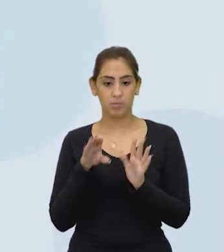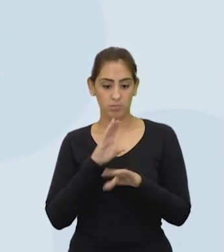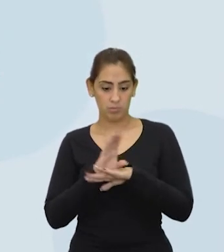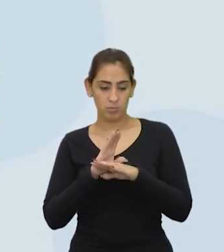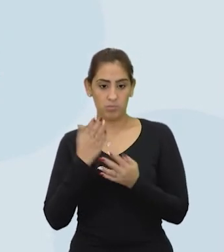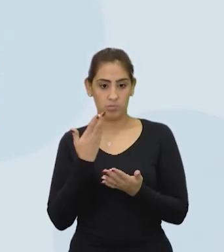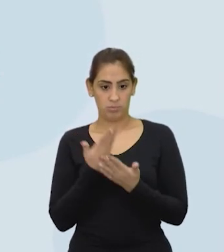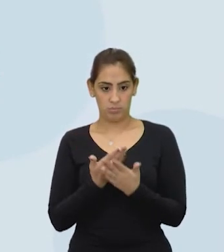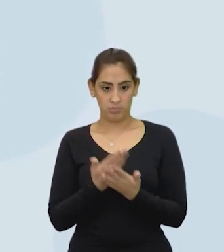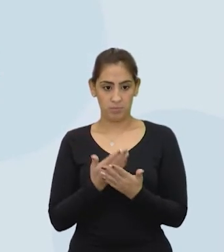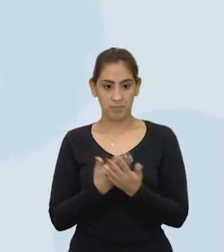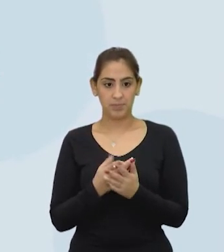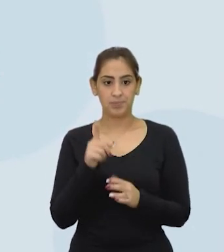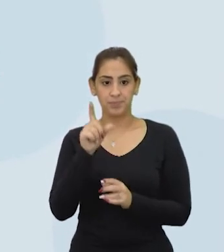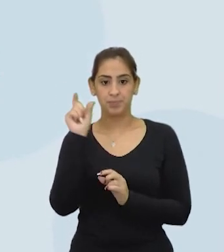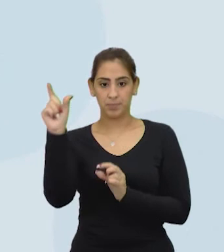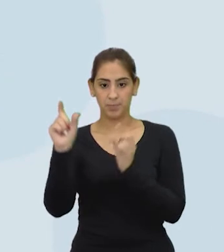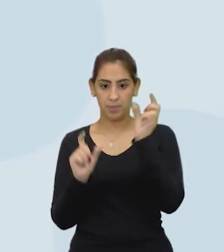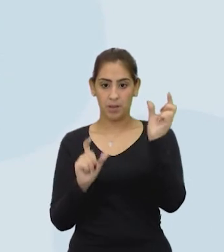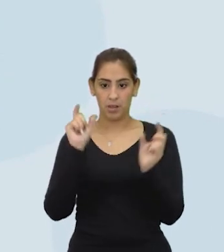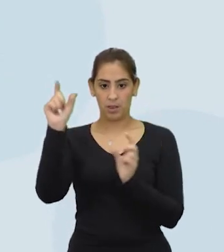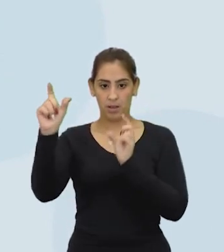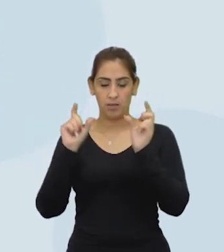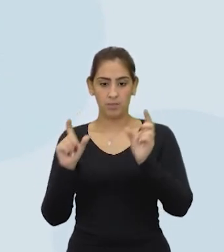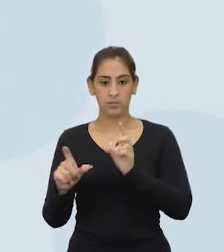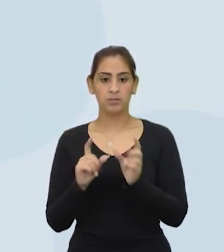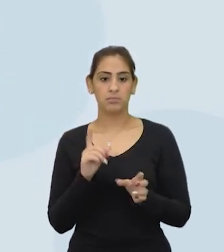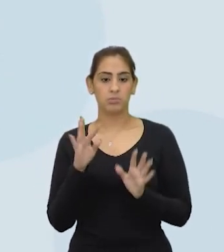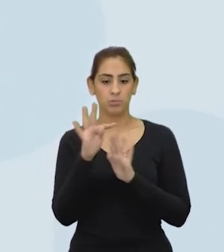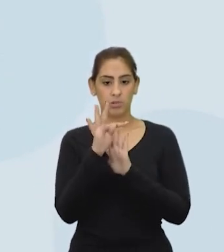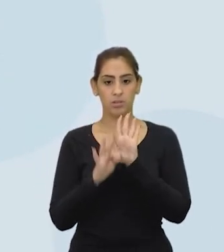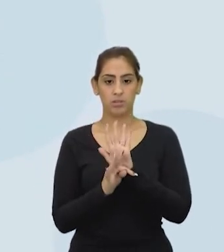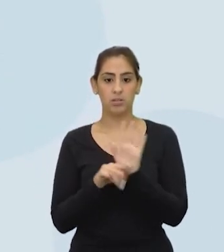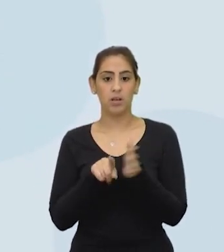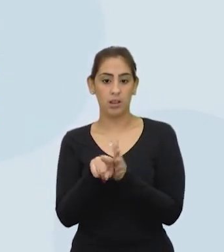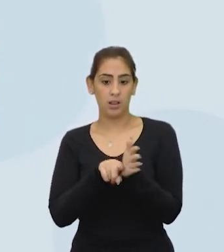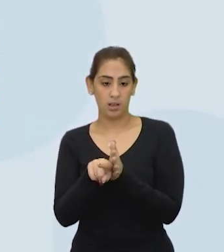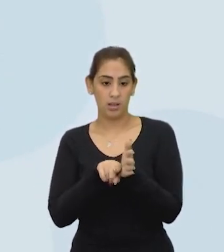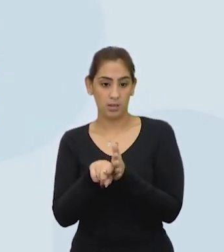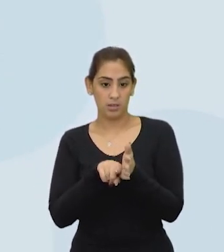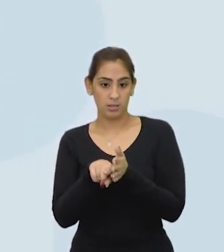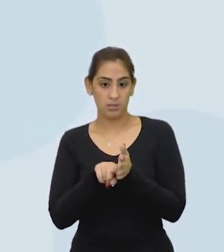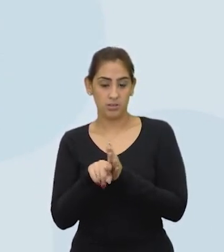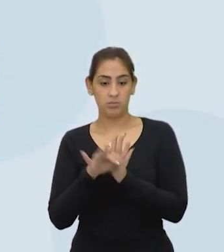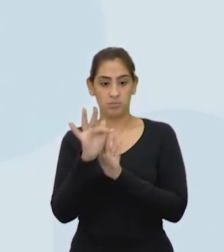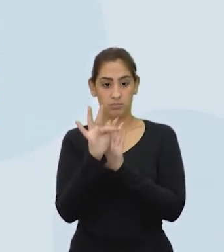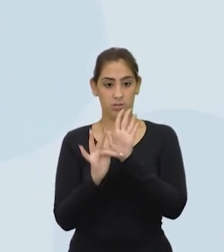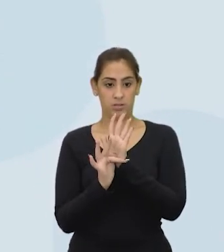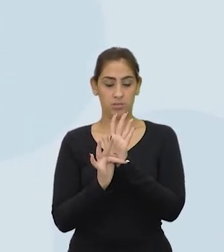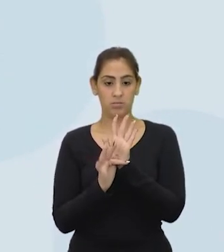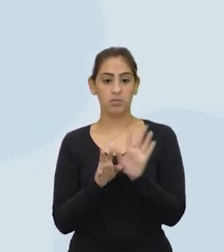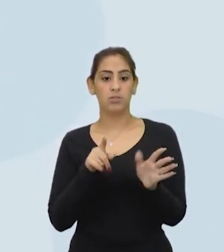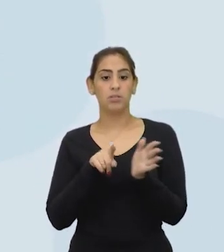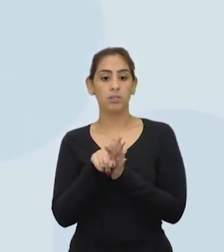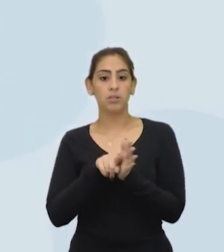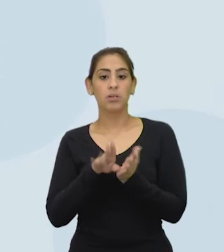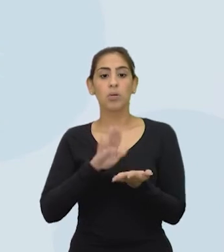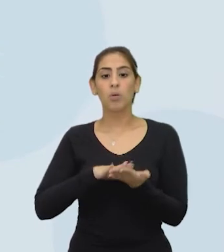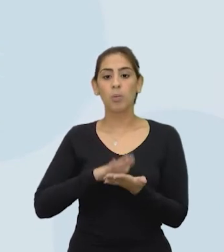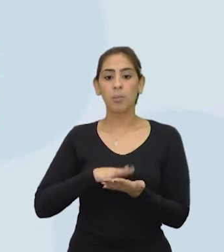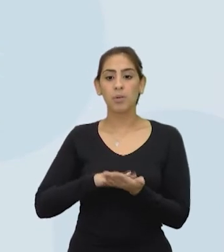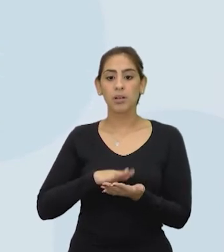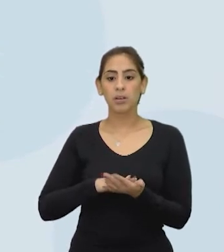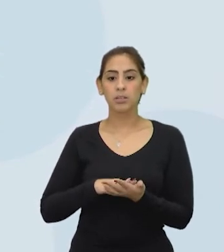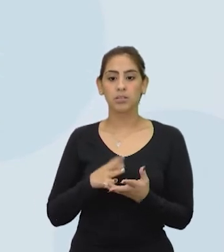que as palavras estabelecem entre si em o texto, analise o fragmento a seguir extraído do texto. Cobrança excessiva pode